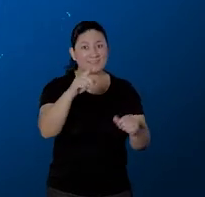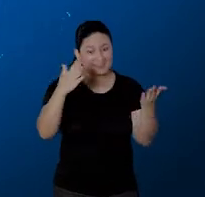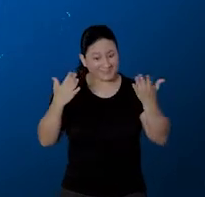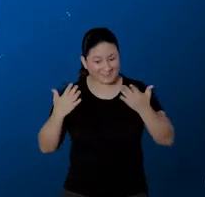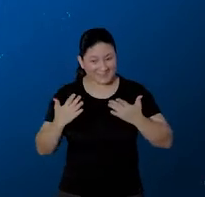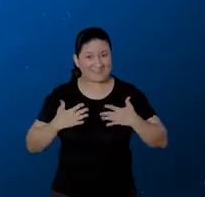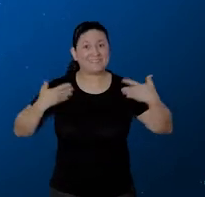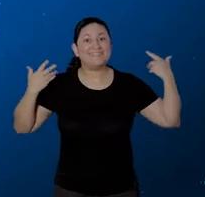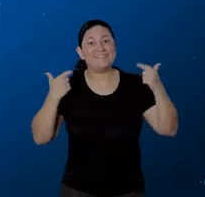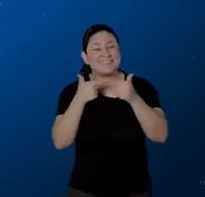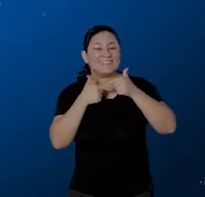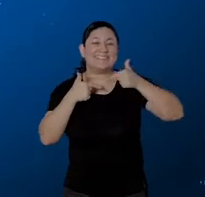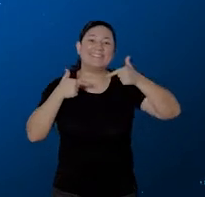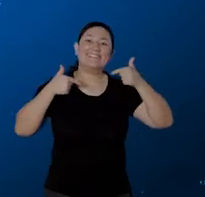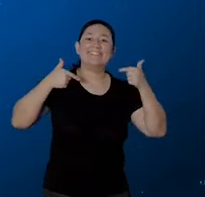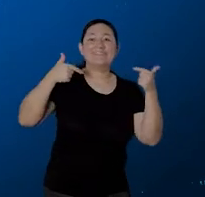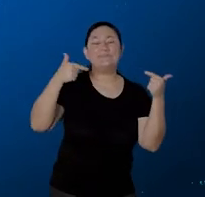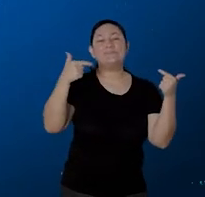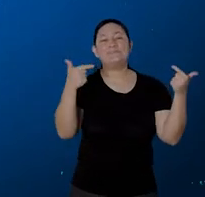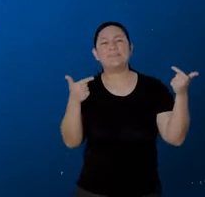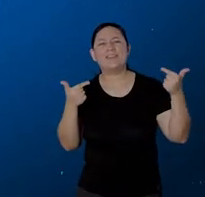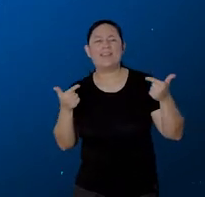sonhar. Você vai se surpreender.